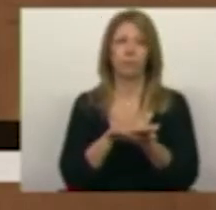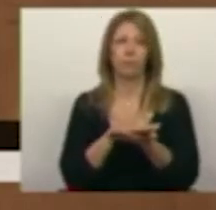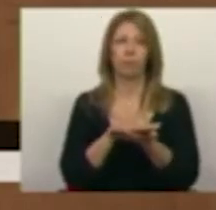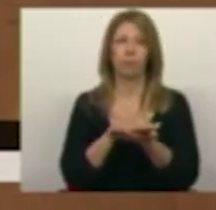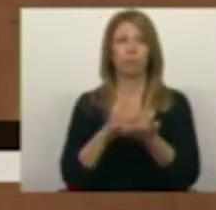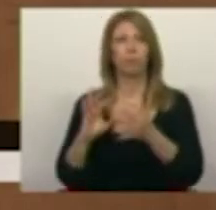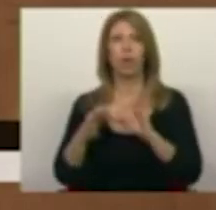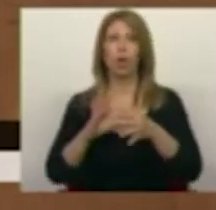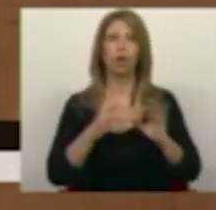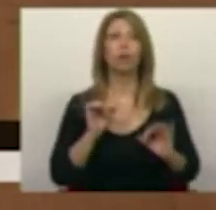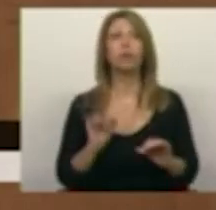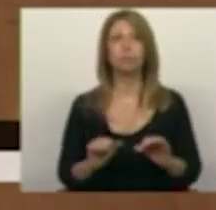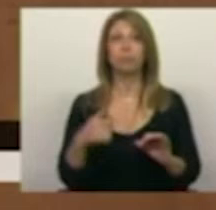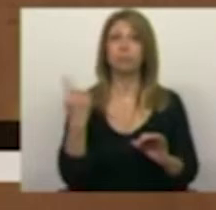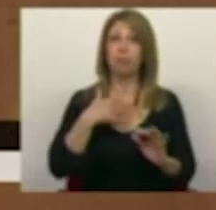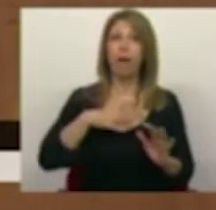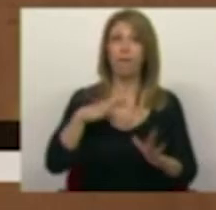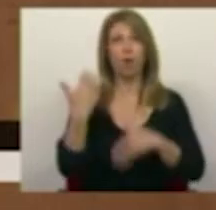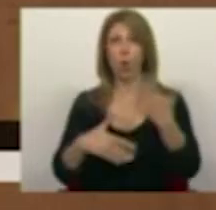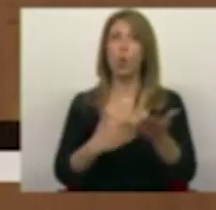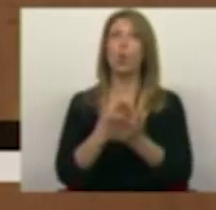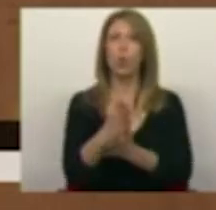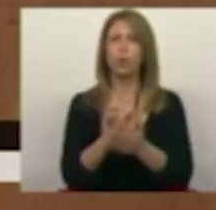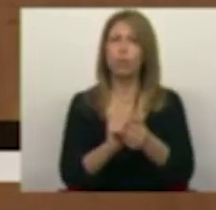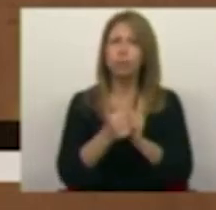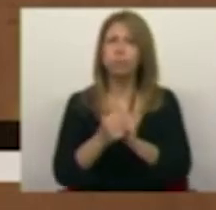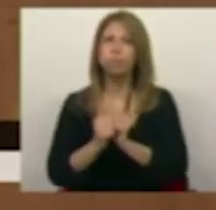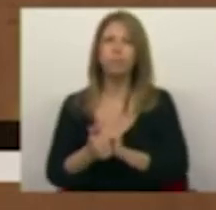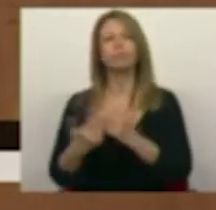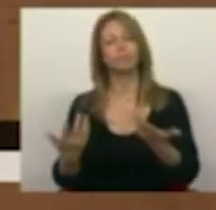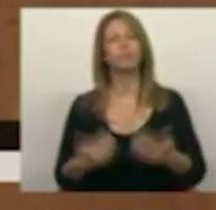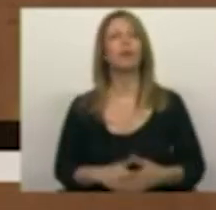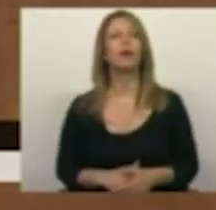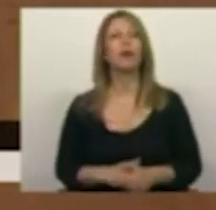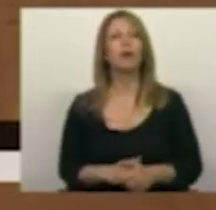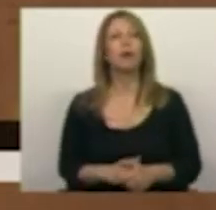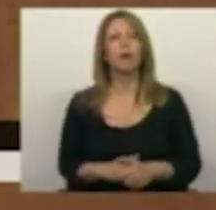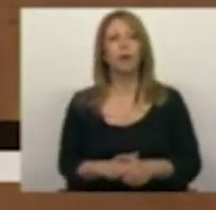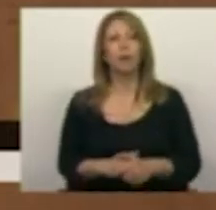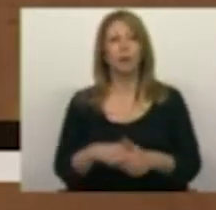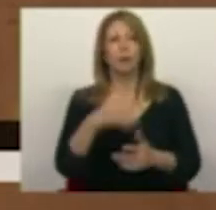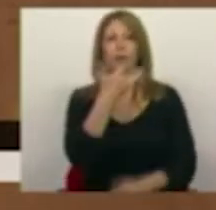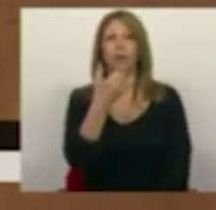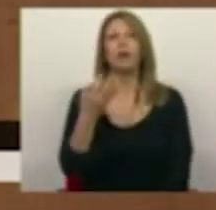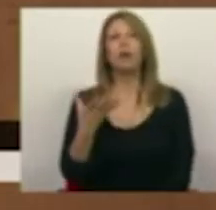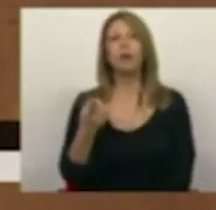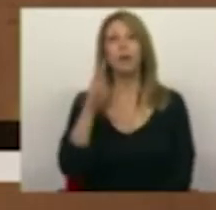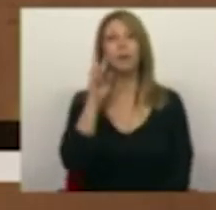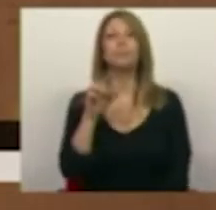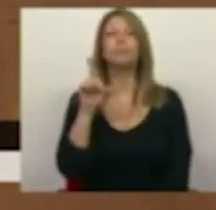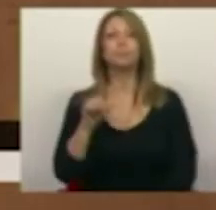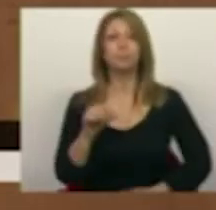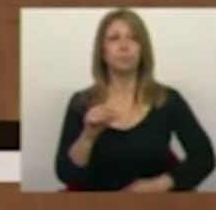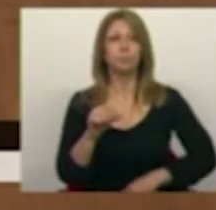numa lógica que pretendemos continuar a contrariar e estamos a continuar a contrariar. Em 2019, observou-se